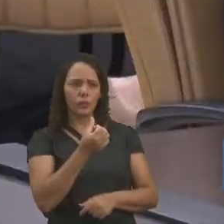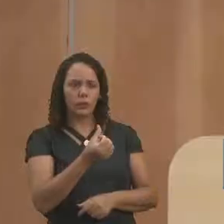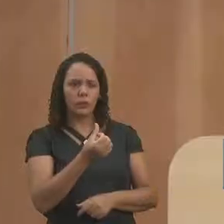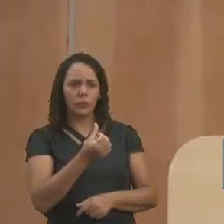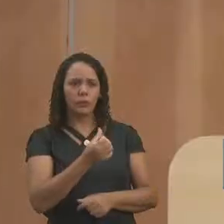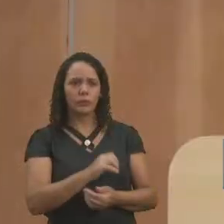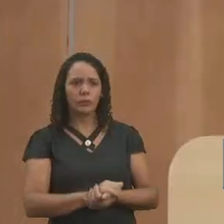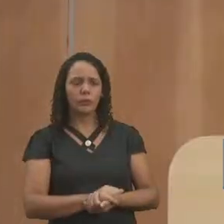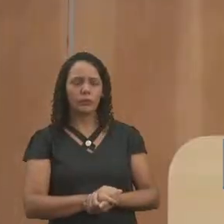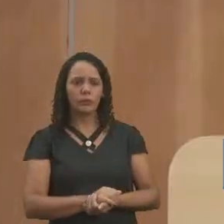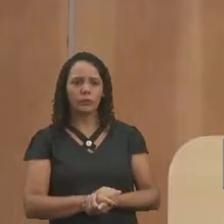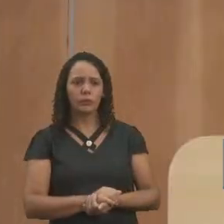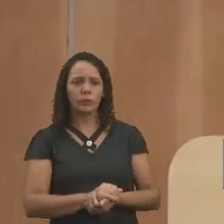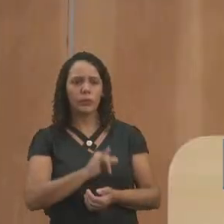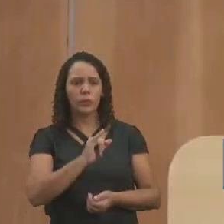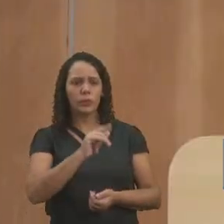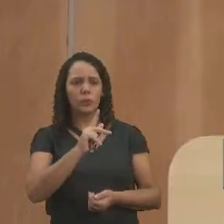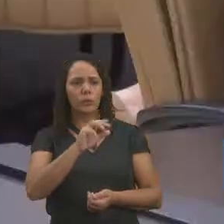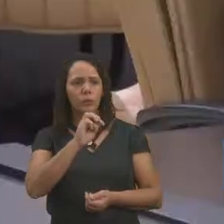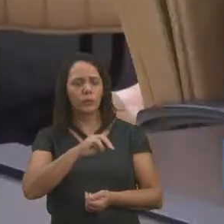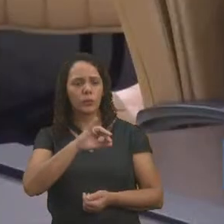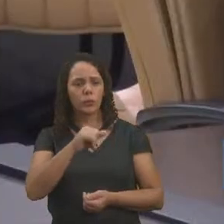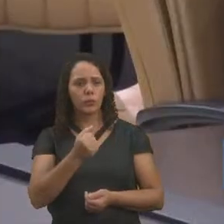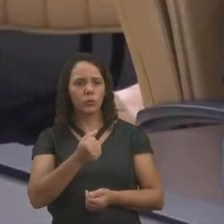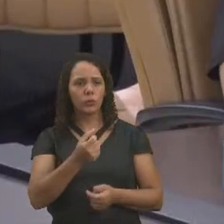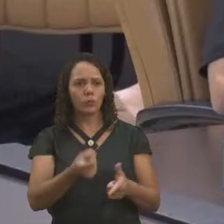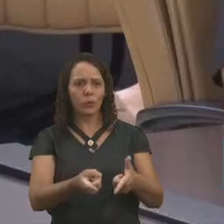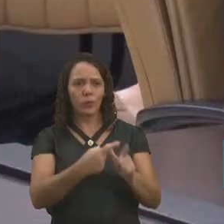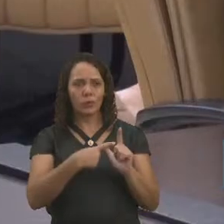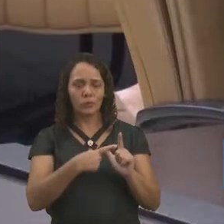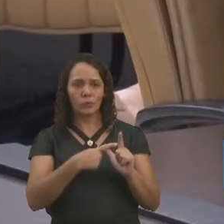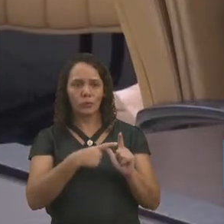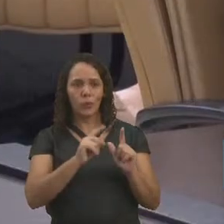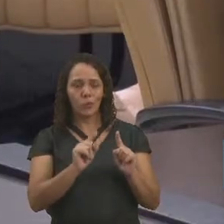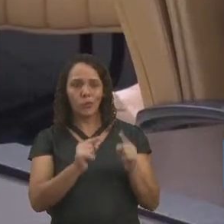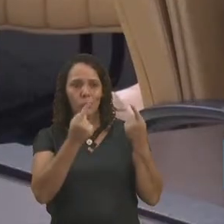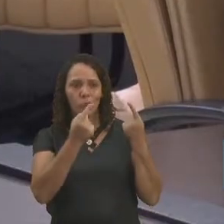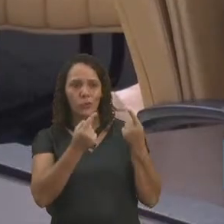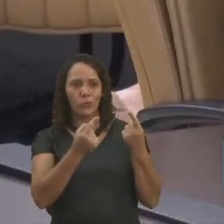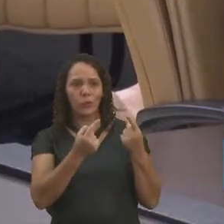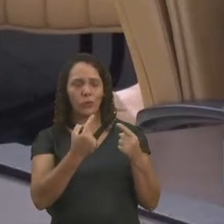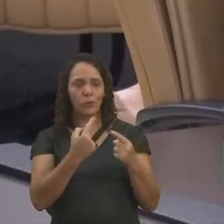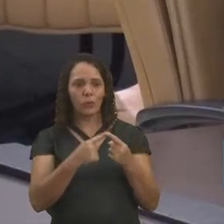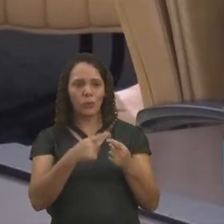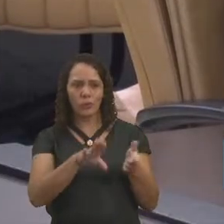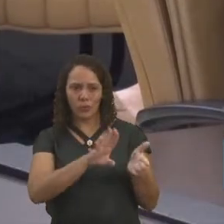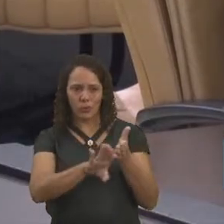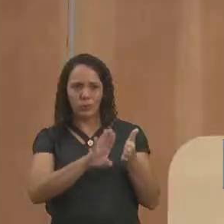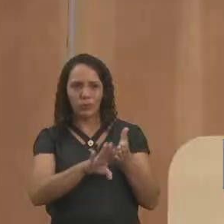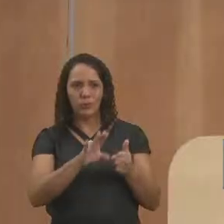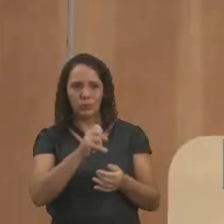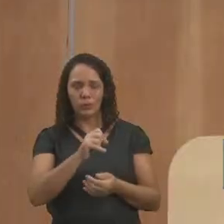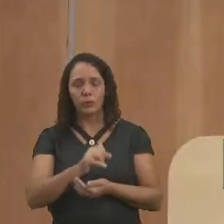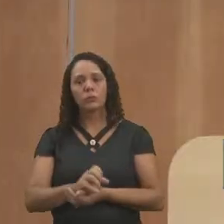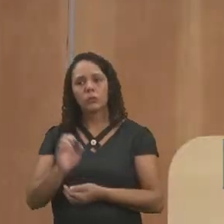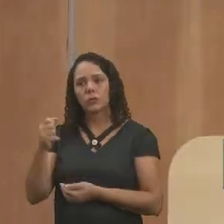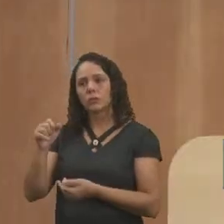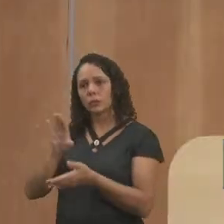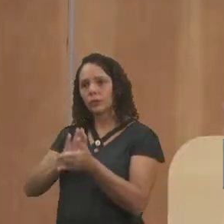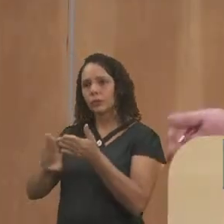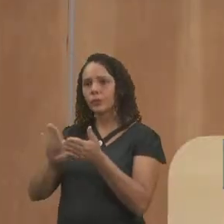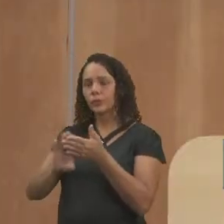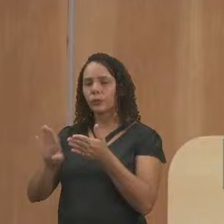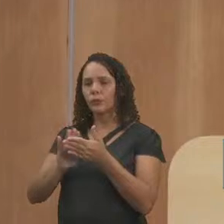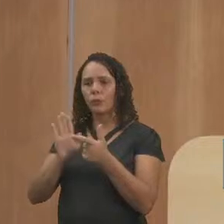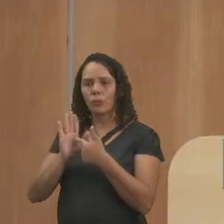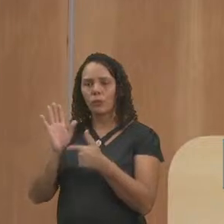colocam. Considerando IPMJ, considerando a dívida, o resultado teria sido bem pior. É que o resultado primário naturalmente exclui essas coisas. Sim, resultado primário